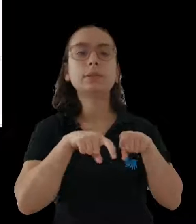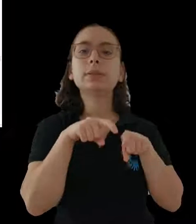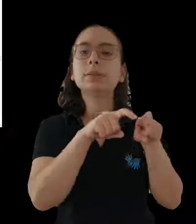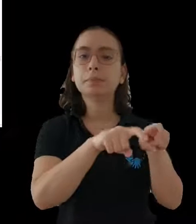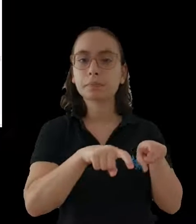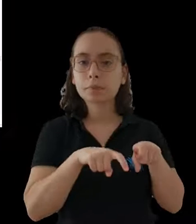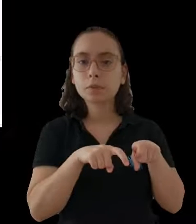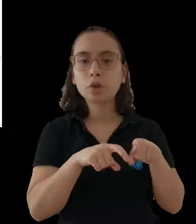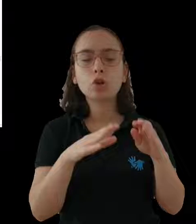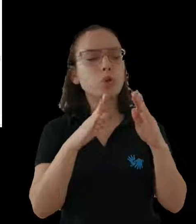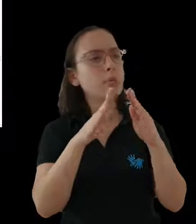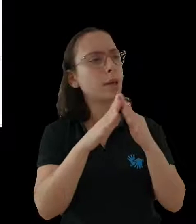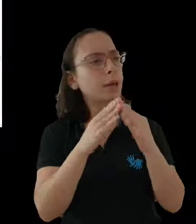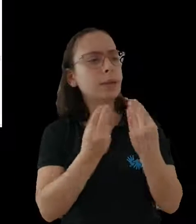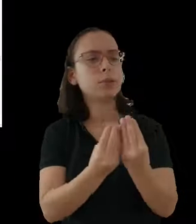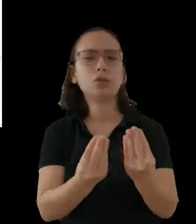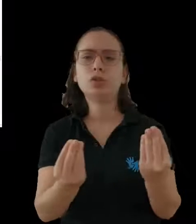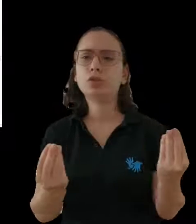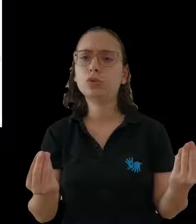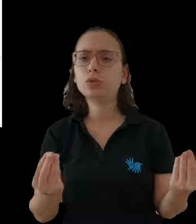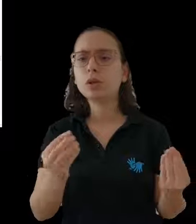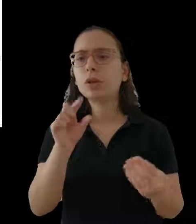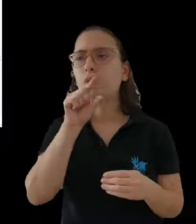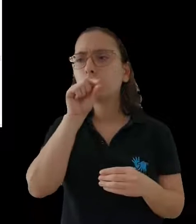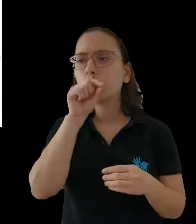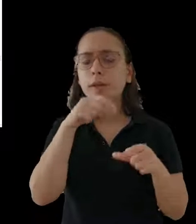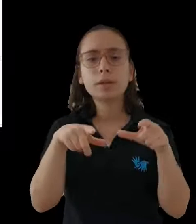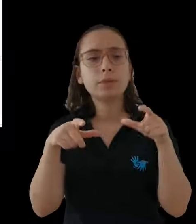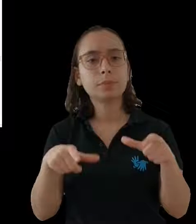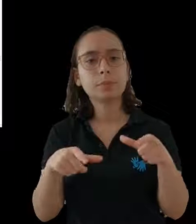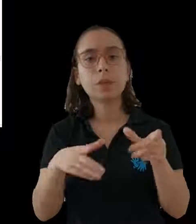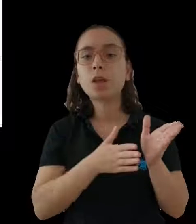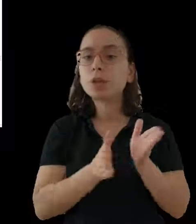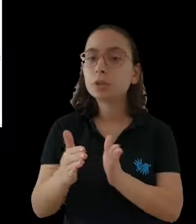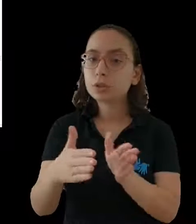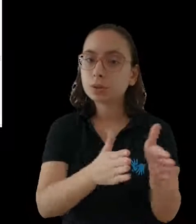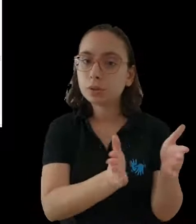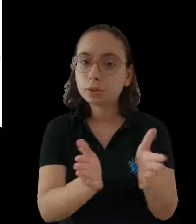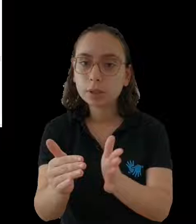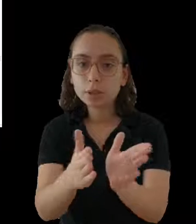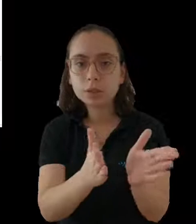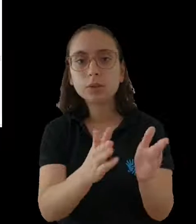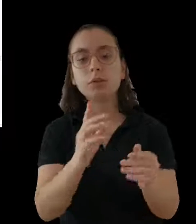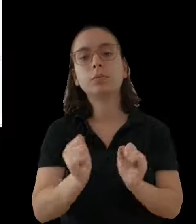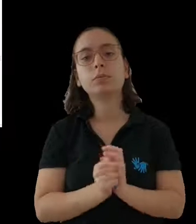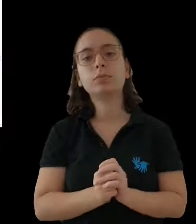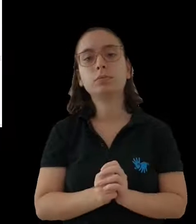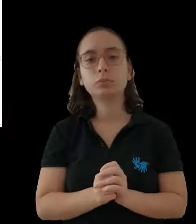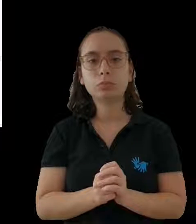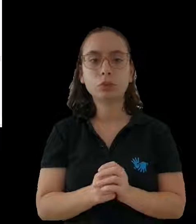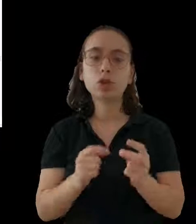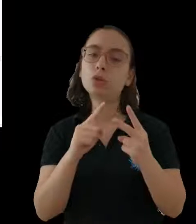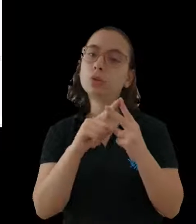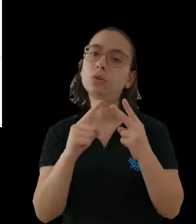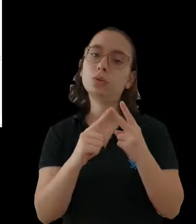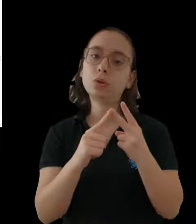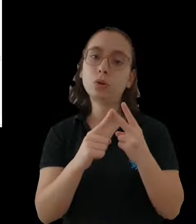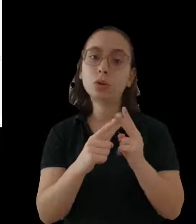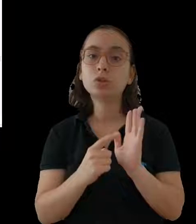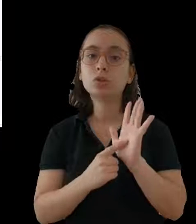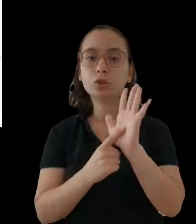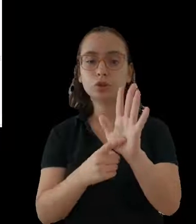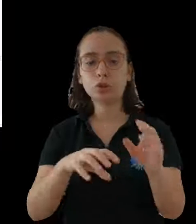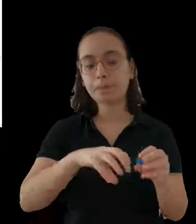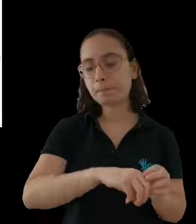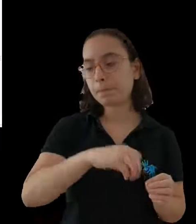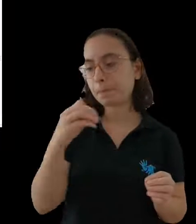a fazenda, eu tenho uma casinha com a cerquinha, um galinheiro. A gente tem o rio, tem dois adereços que